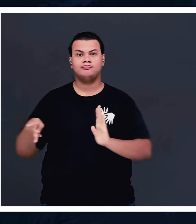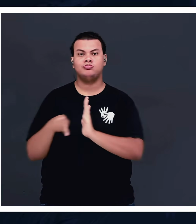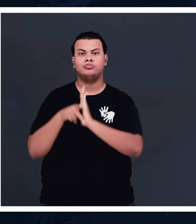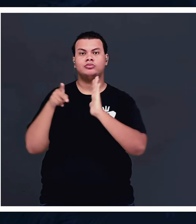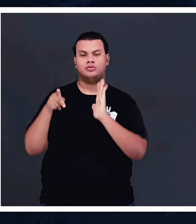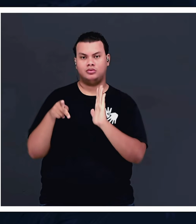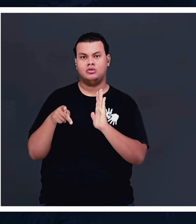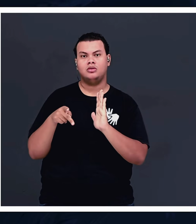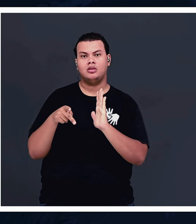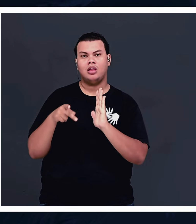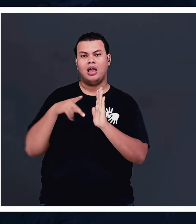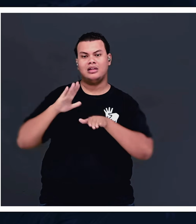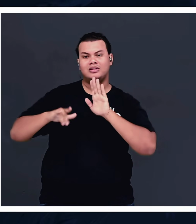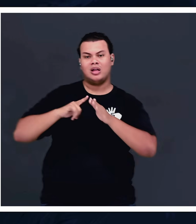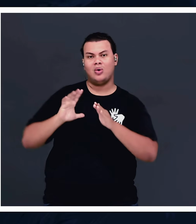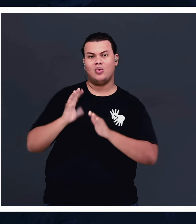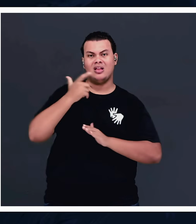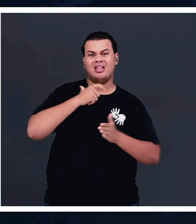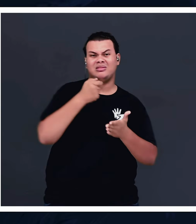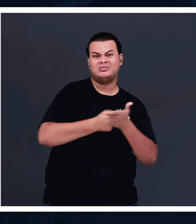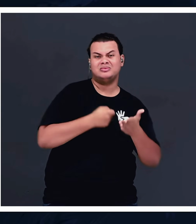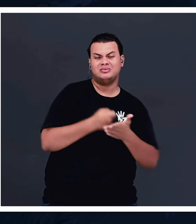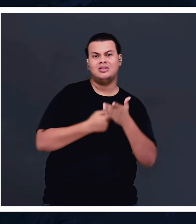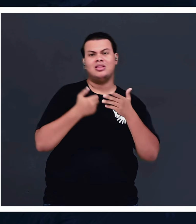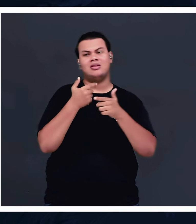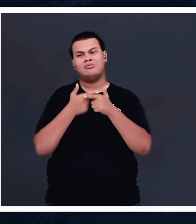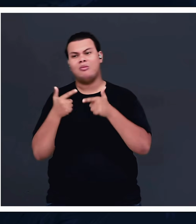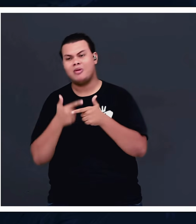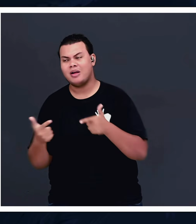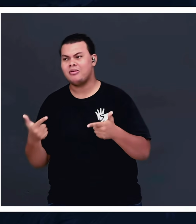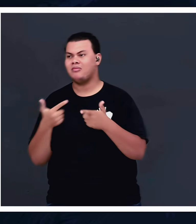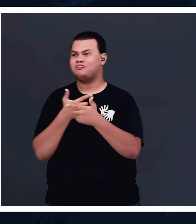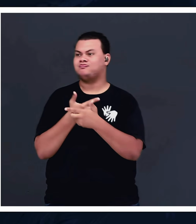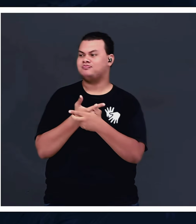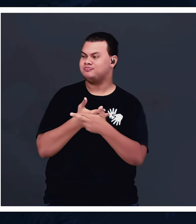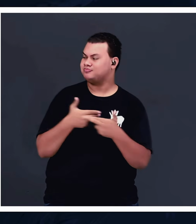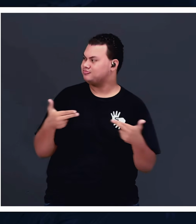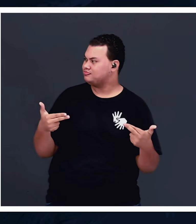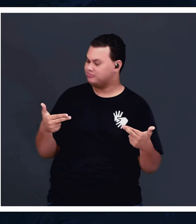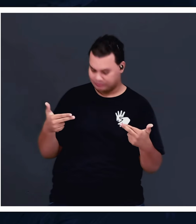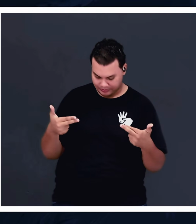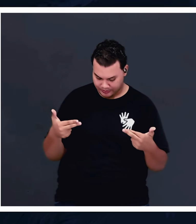diante dos desafios, diante das